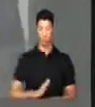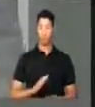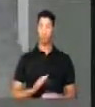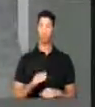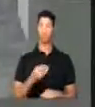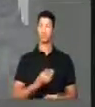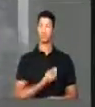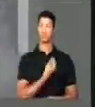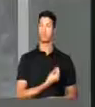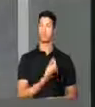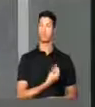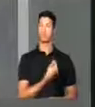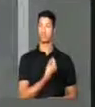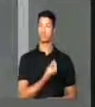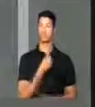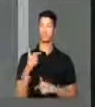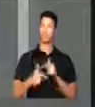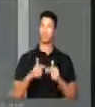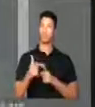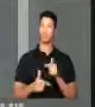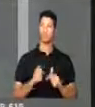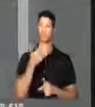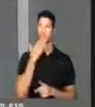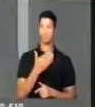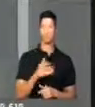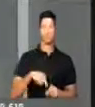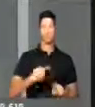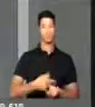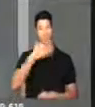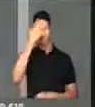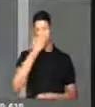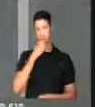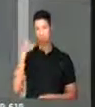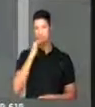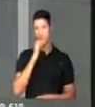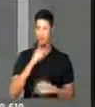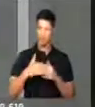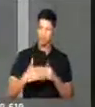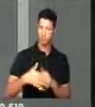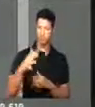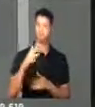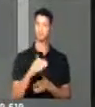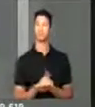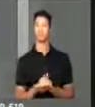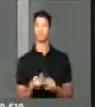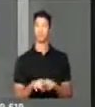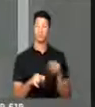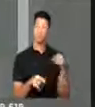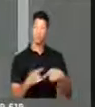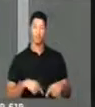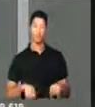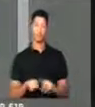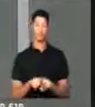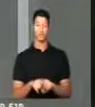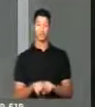nela conviver e atuar de uma maneira mais célere, mais próspera. E aqui,